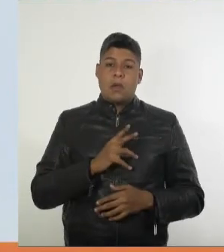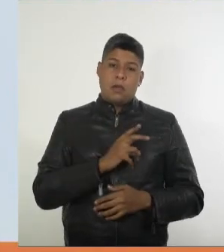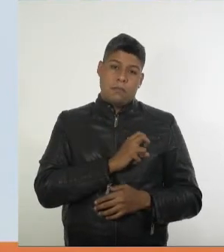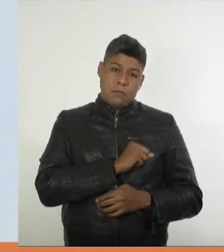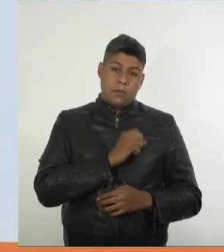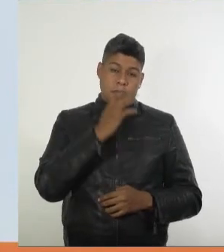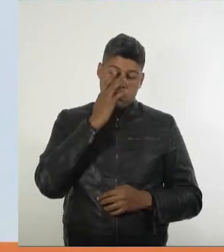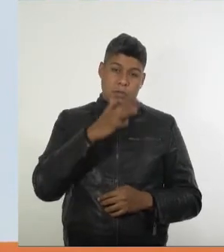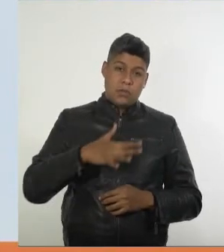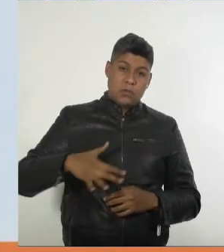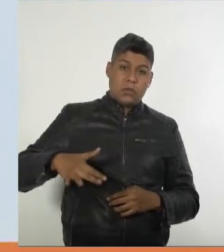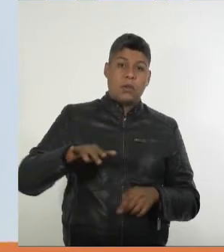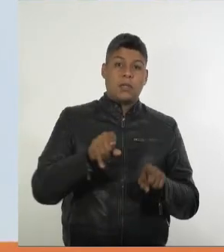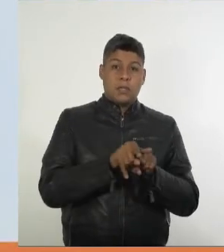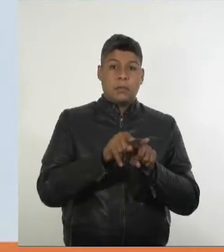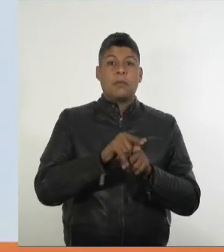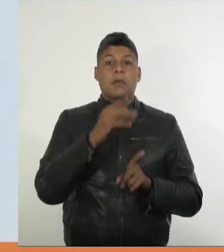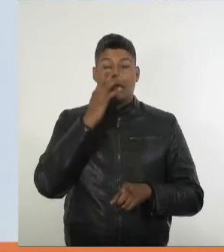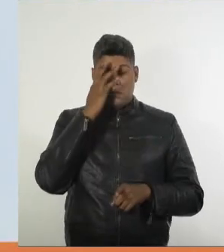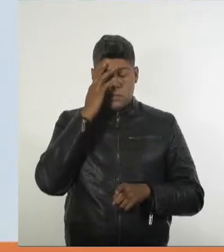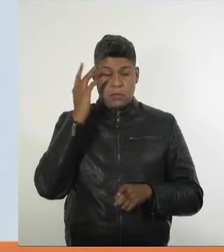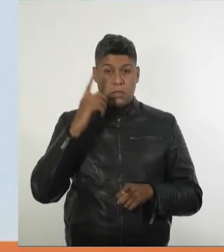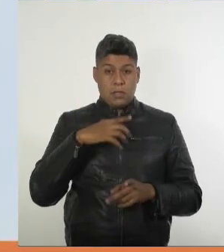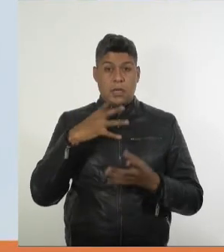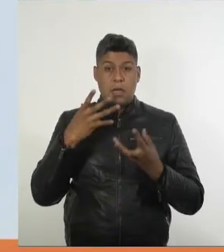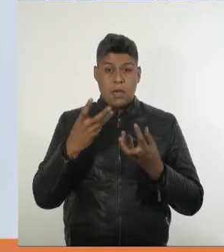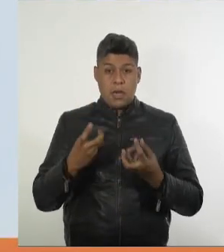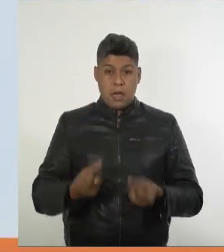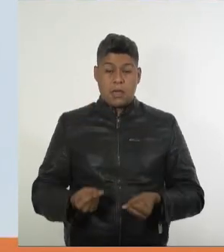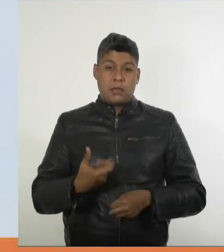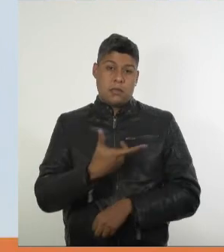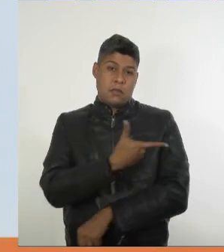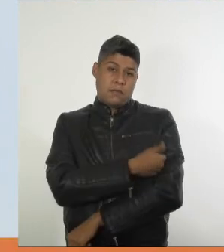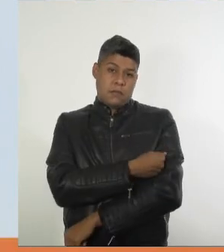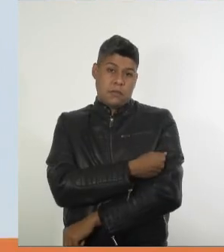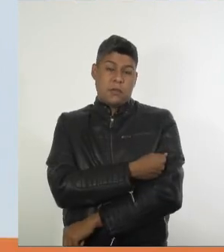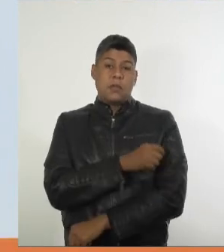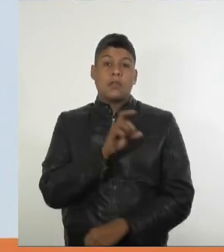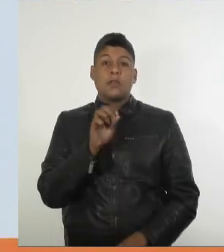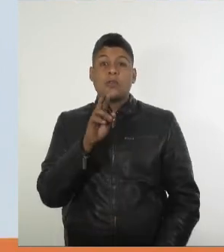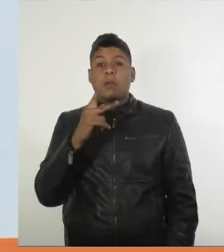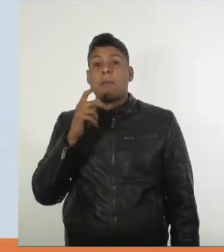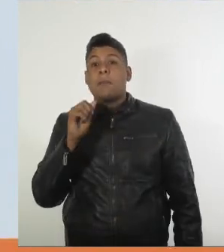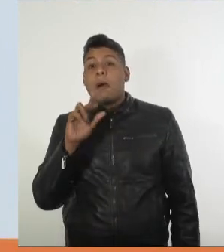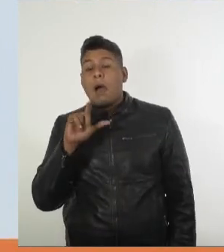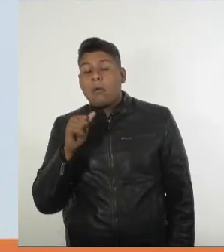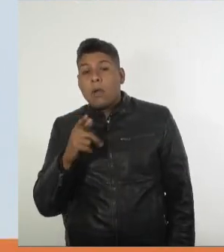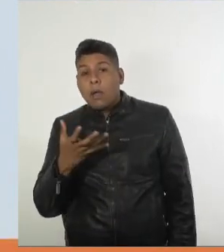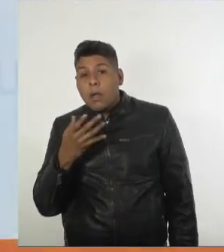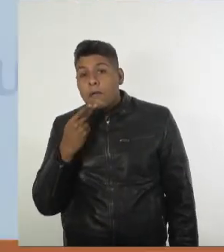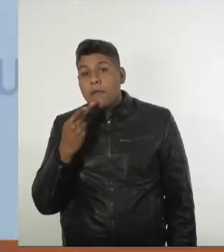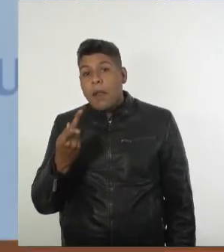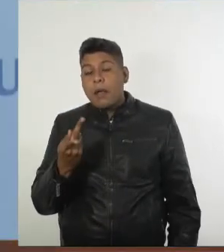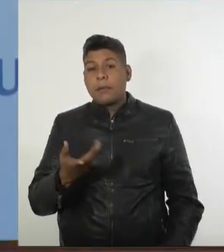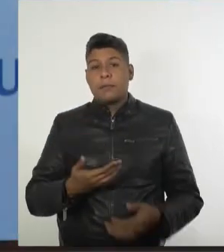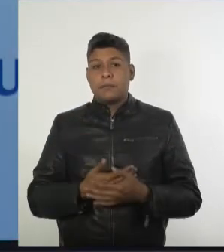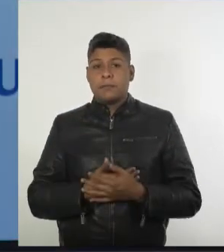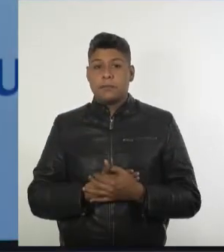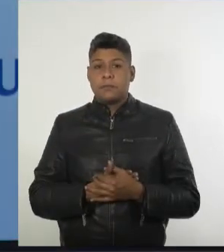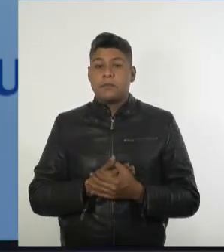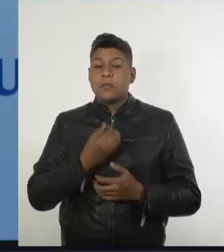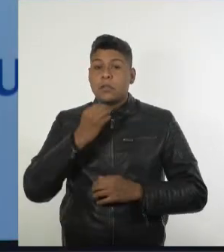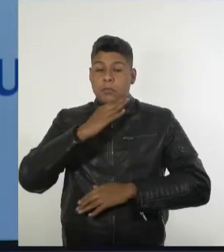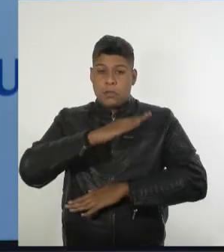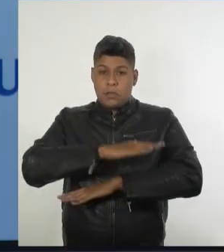pela população e também a nossa população que está aderindo de forma maciça à vacinação. Doutora Paula, tem alguma observação? Boa tarde